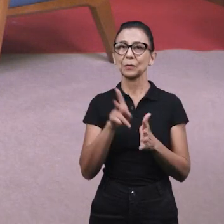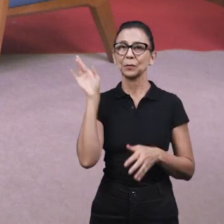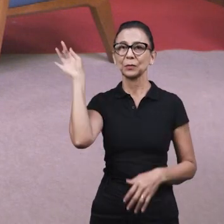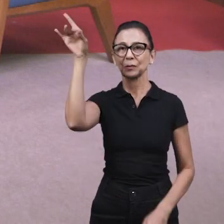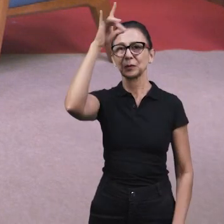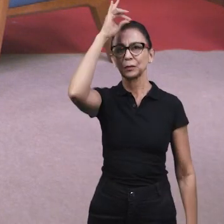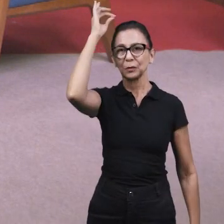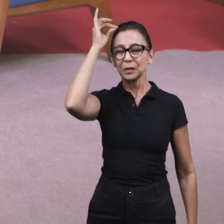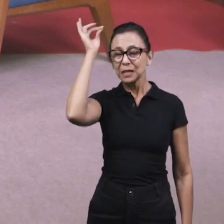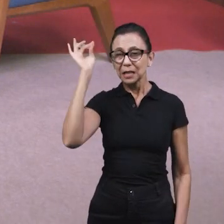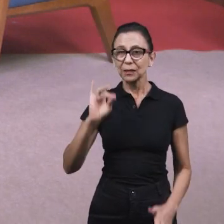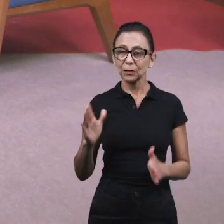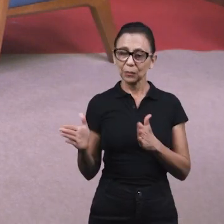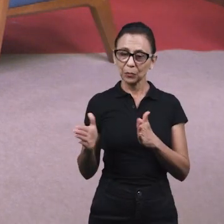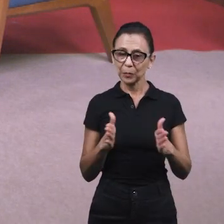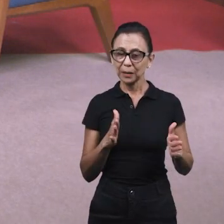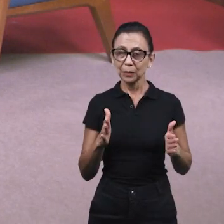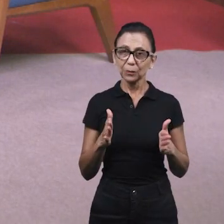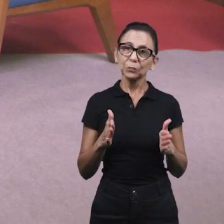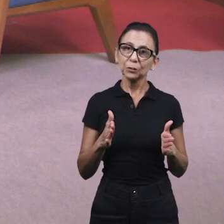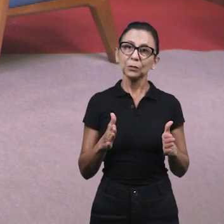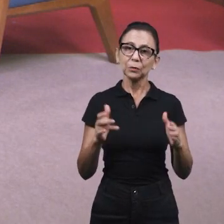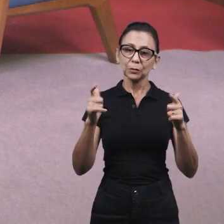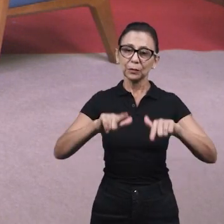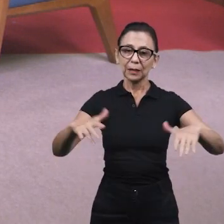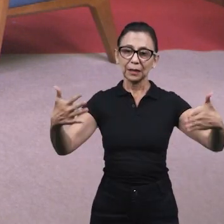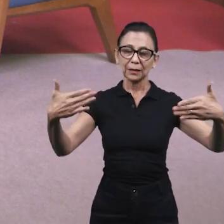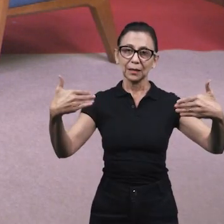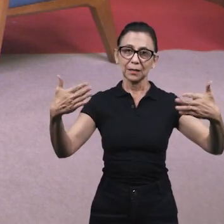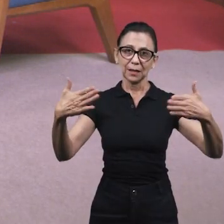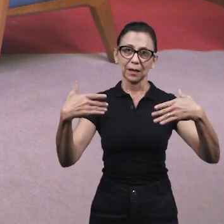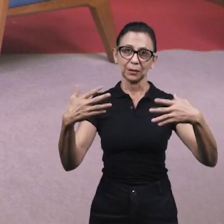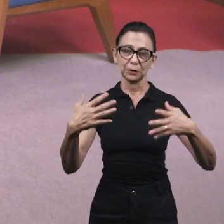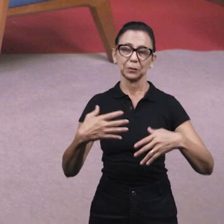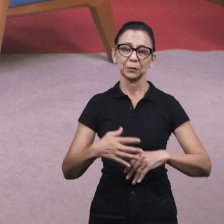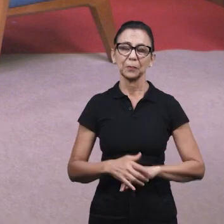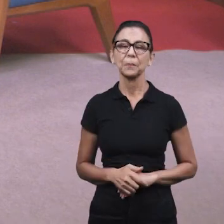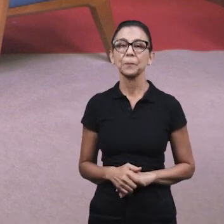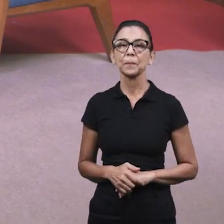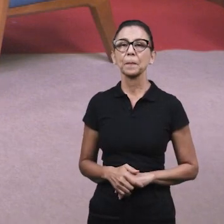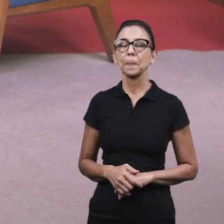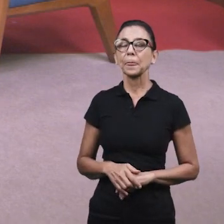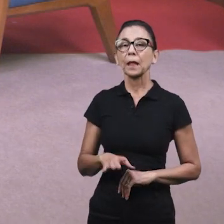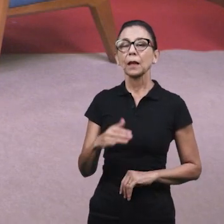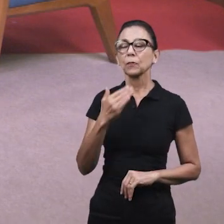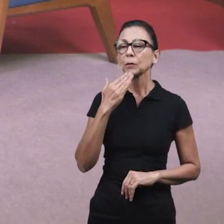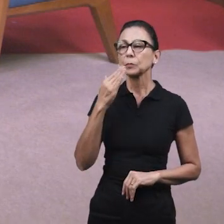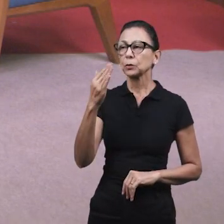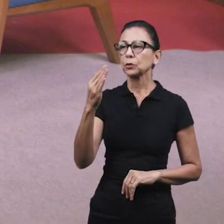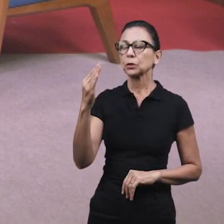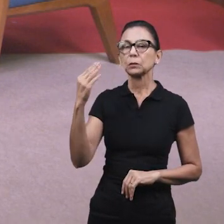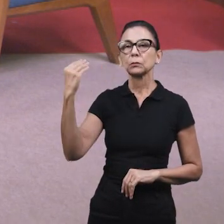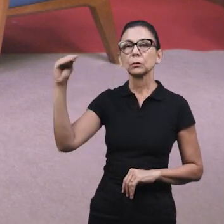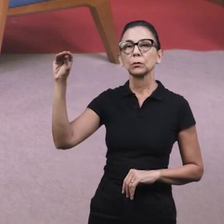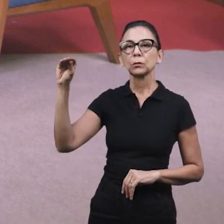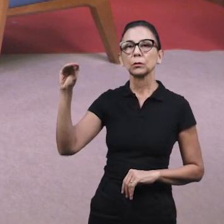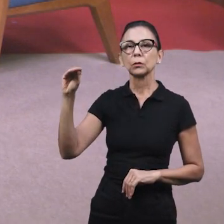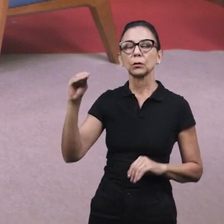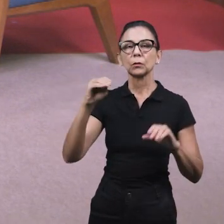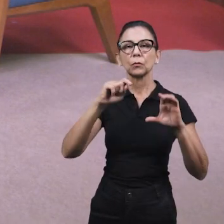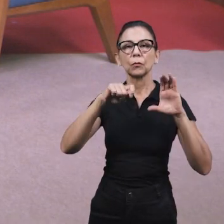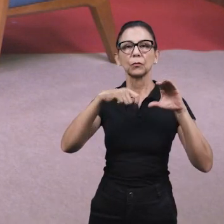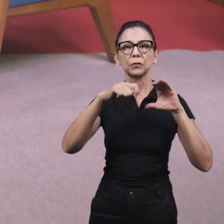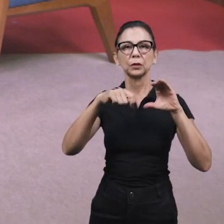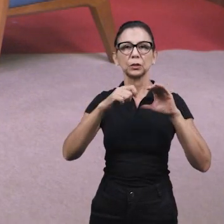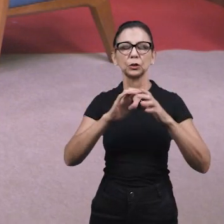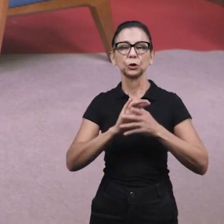todo o percurso. Mas agora a gente chega no momento da entrada. Eu vou pedir que o pessoal coloque aqui um